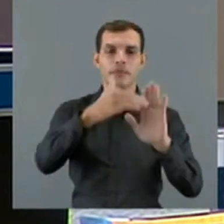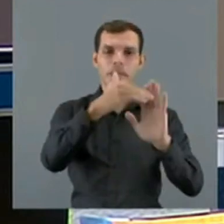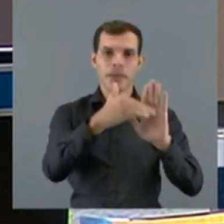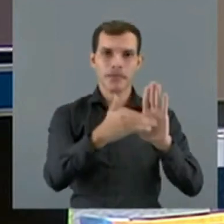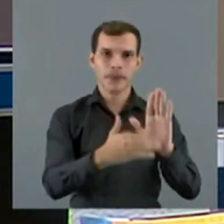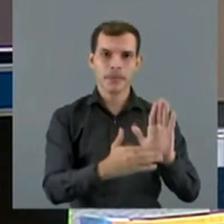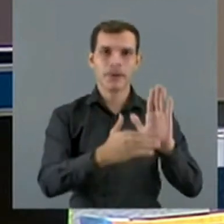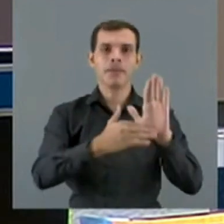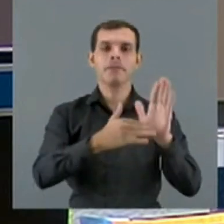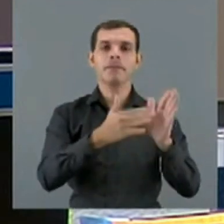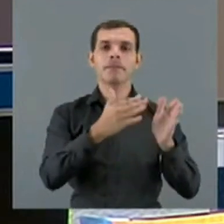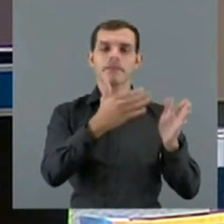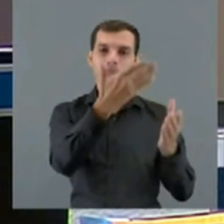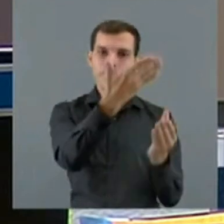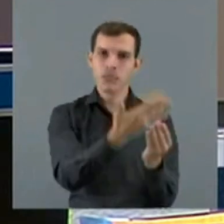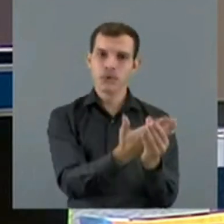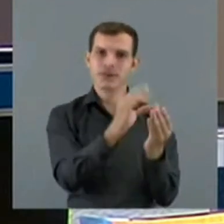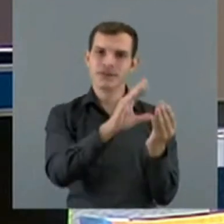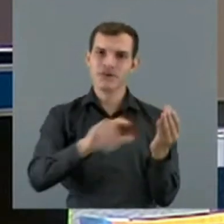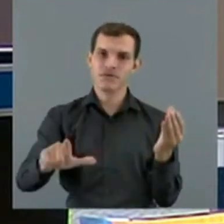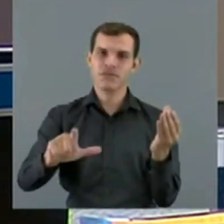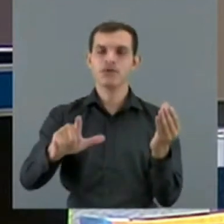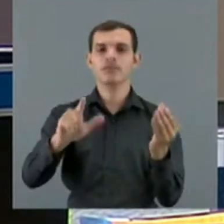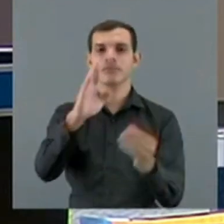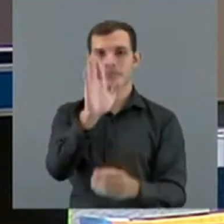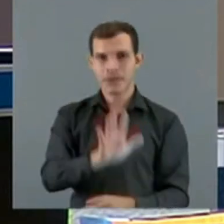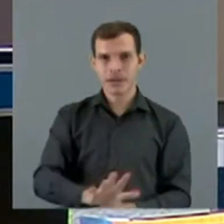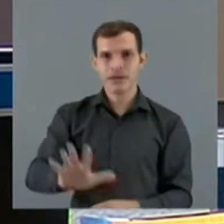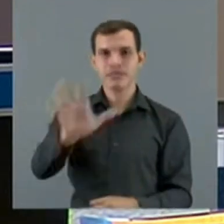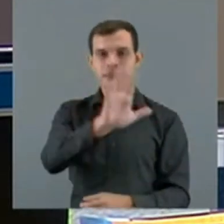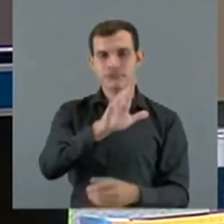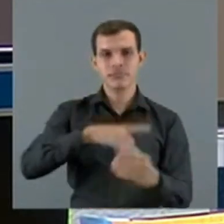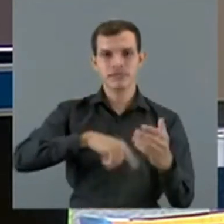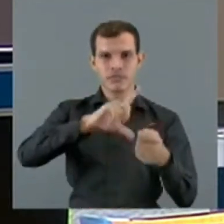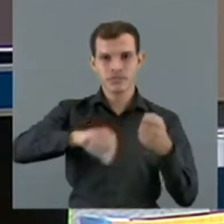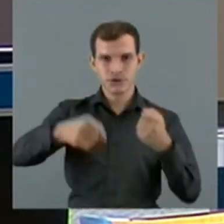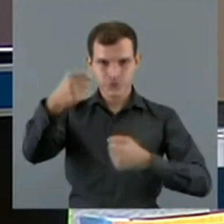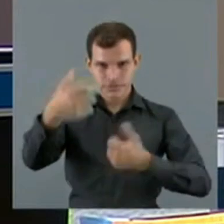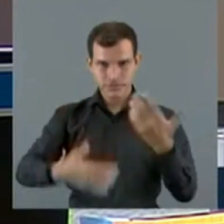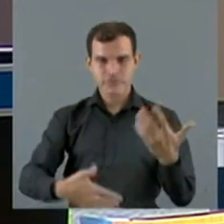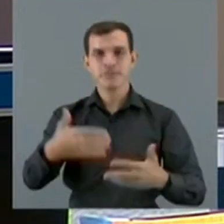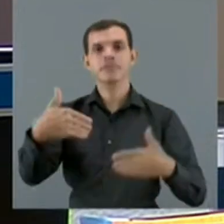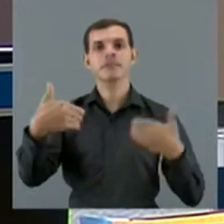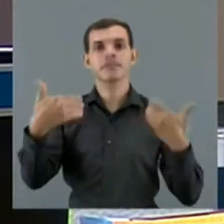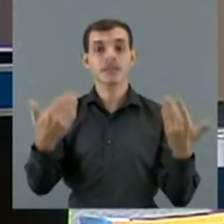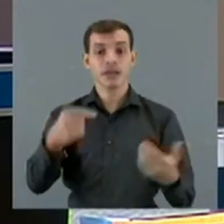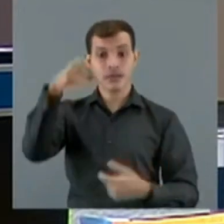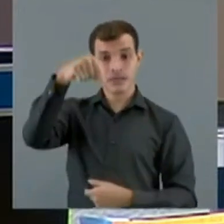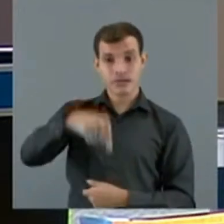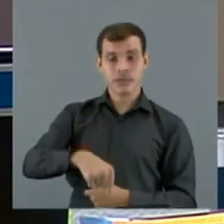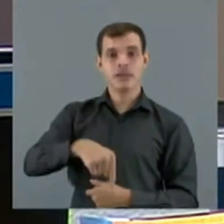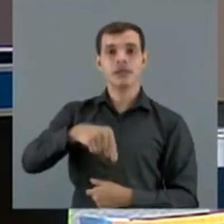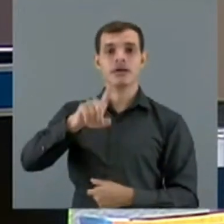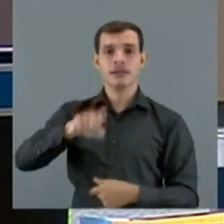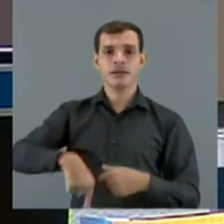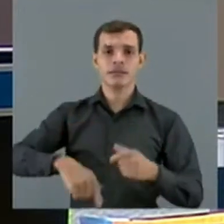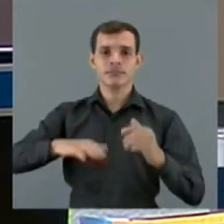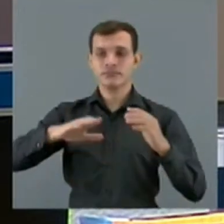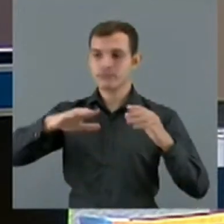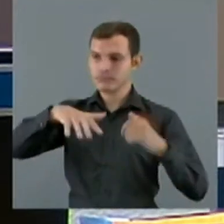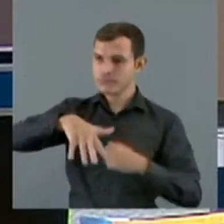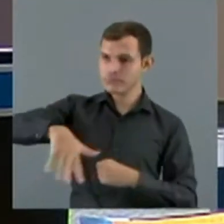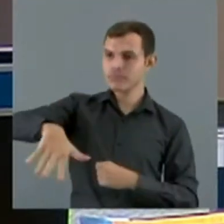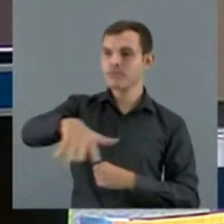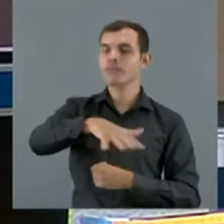Civil Brasileiro de 2015, salutamente aprovado por esta augusta Casa Parlamentar.